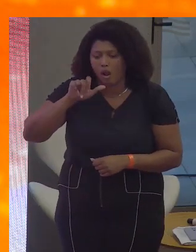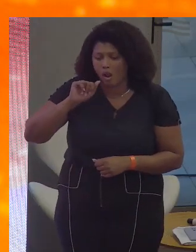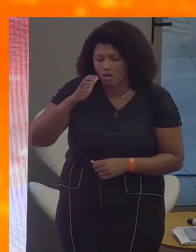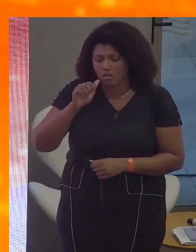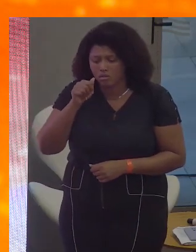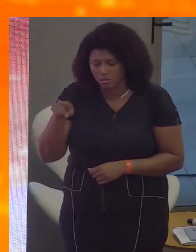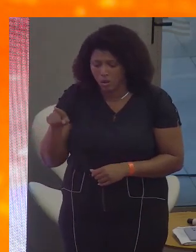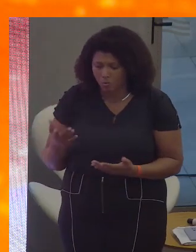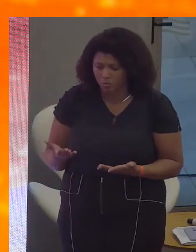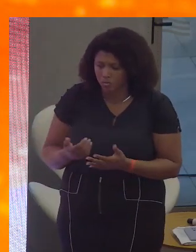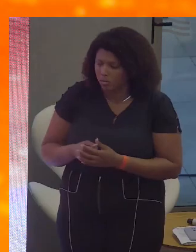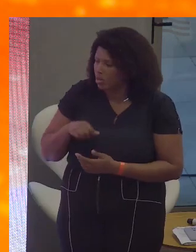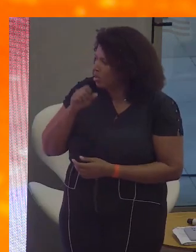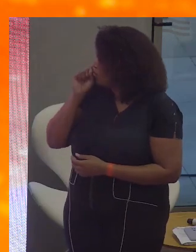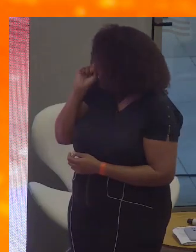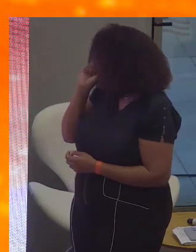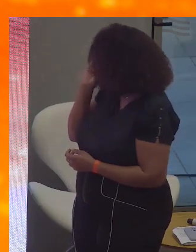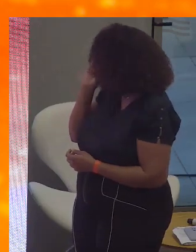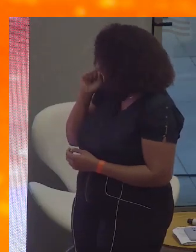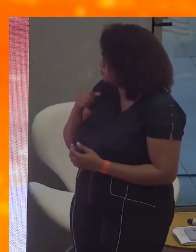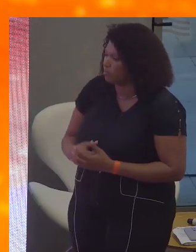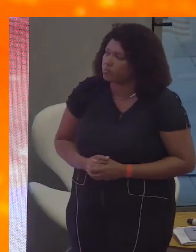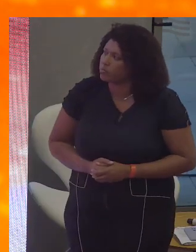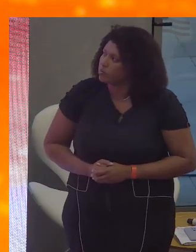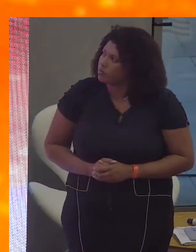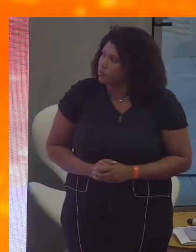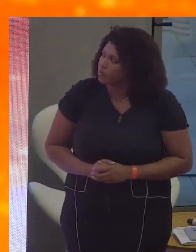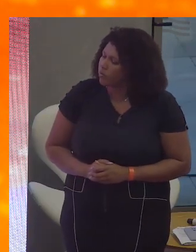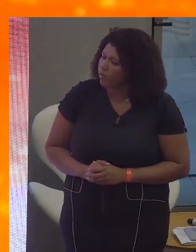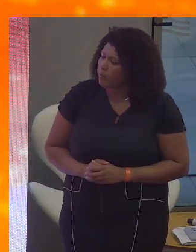todos os fitoterápicos.